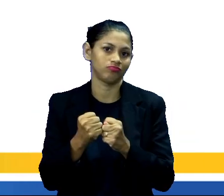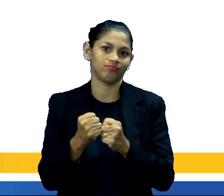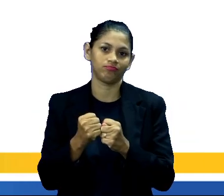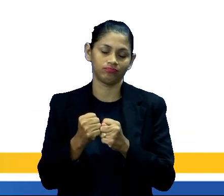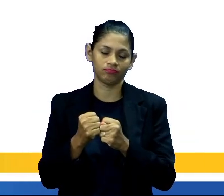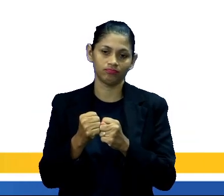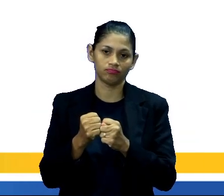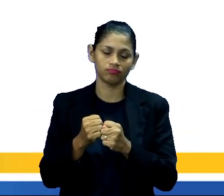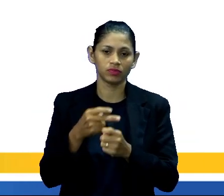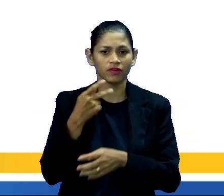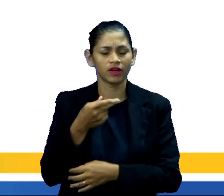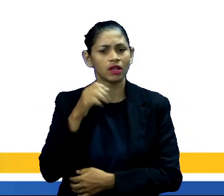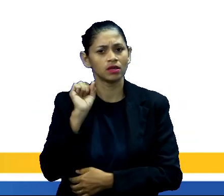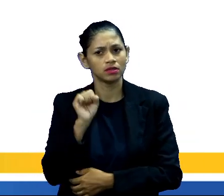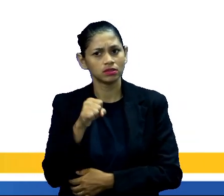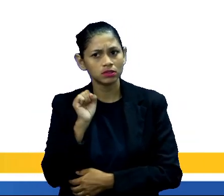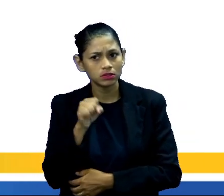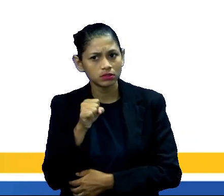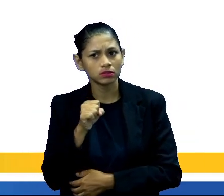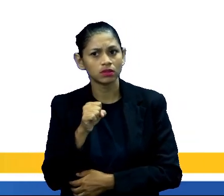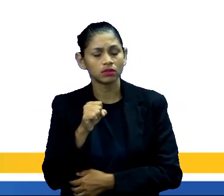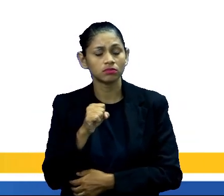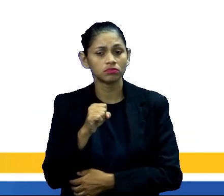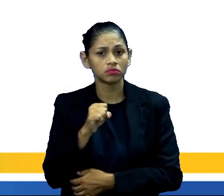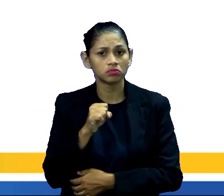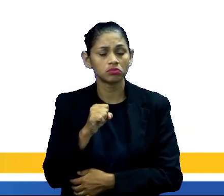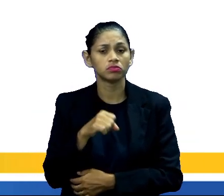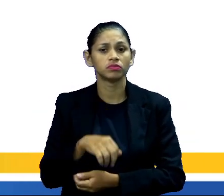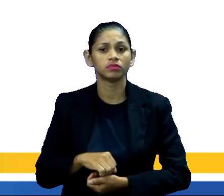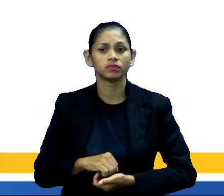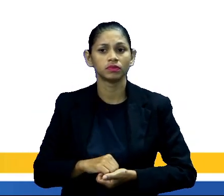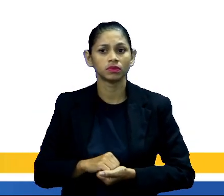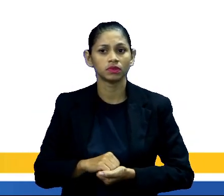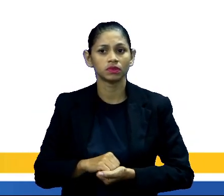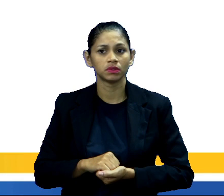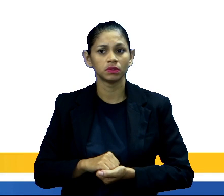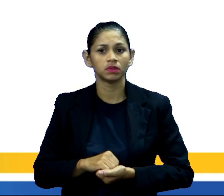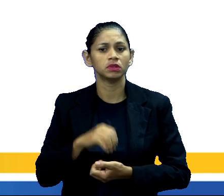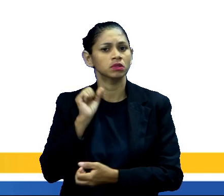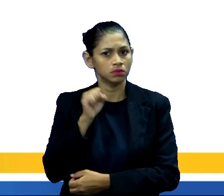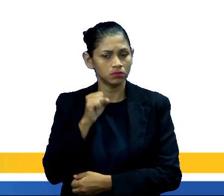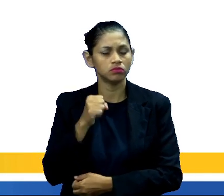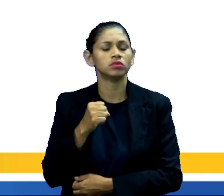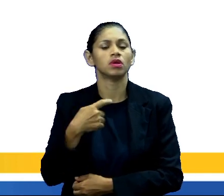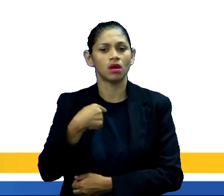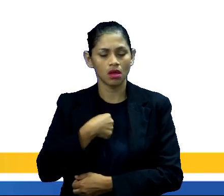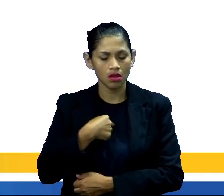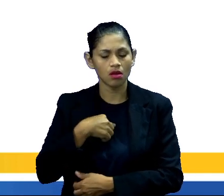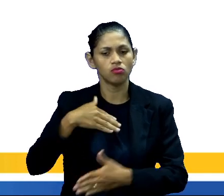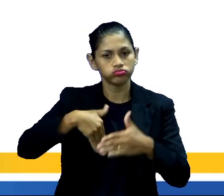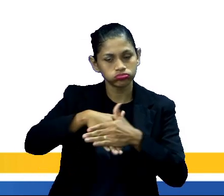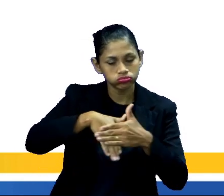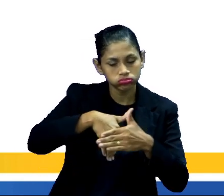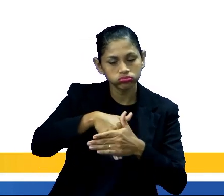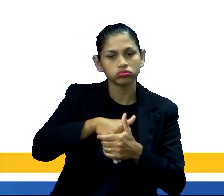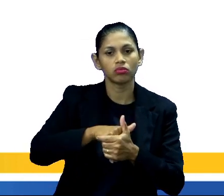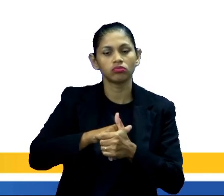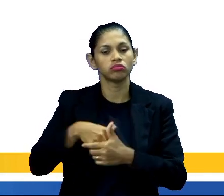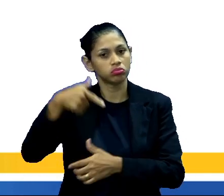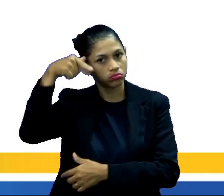Se você quiser dizer que sim, você vai falar yes, I played soccer yesterday. Sim, eu joguei futebol